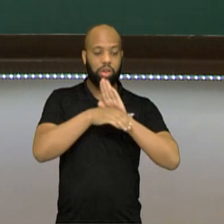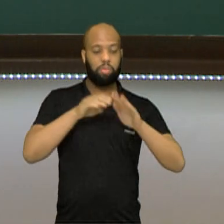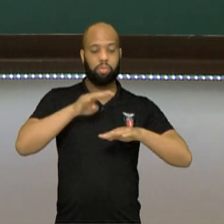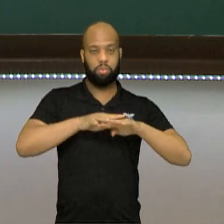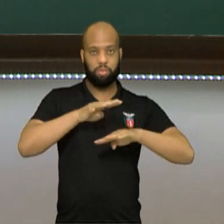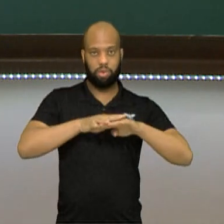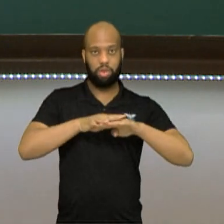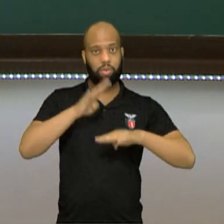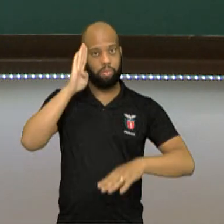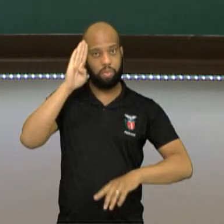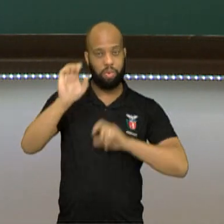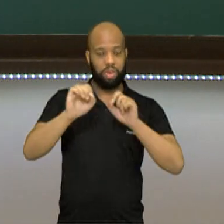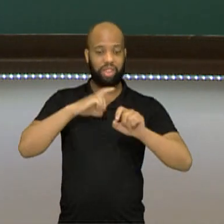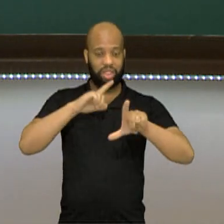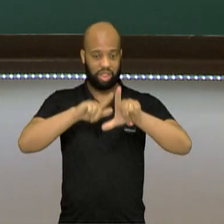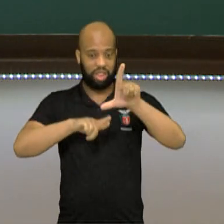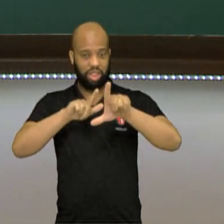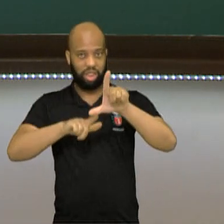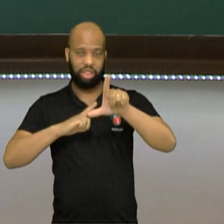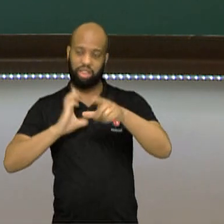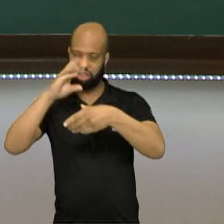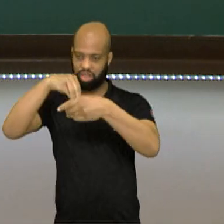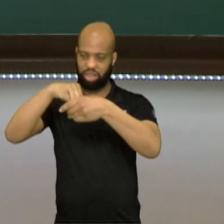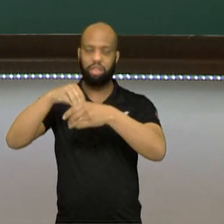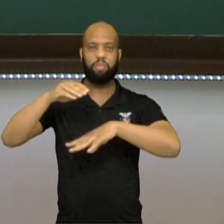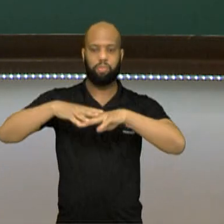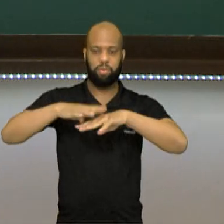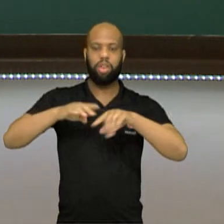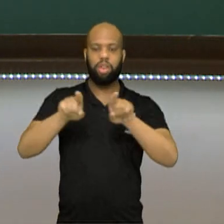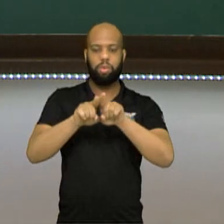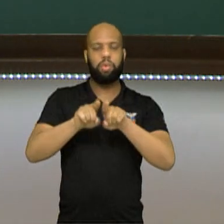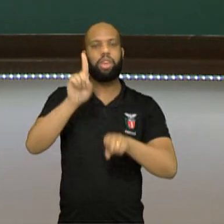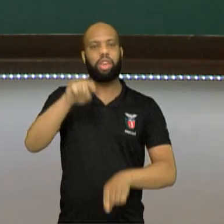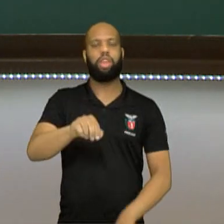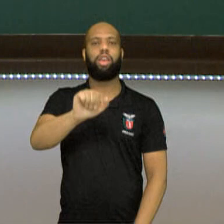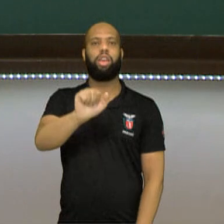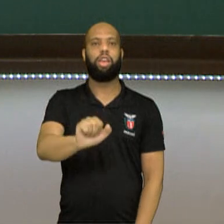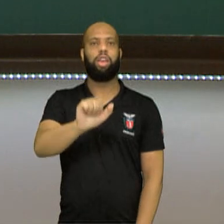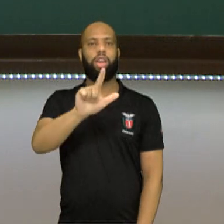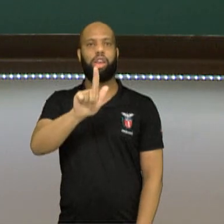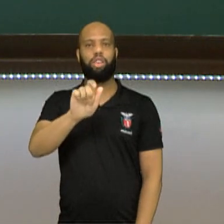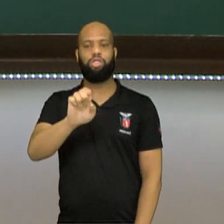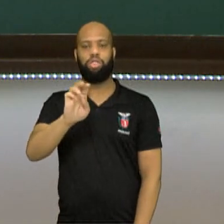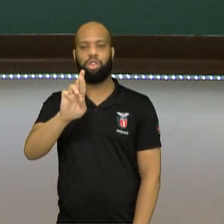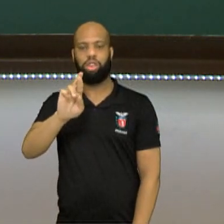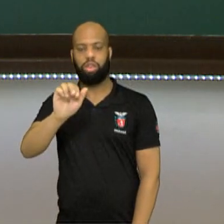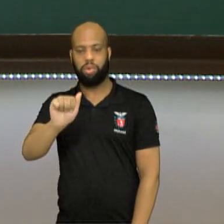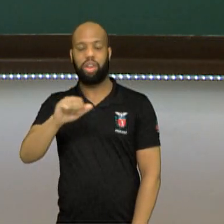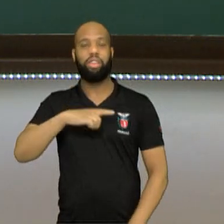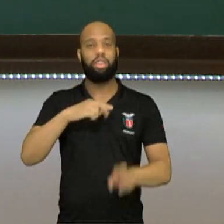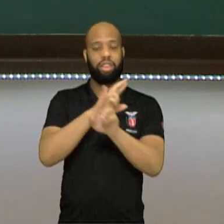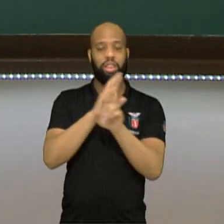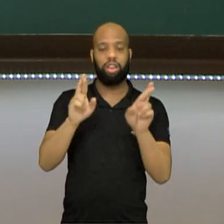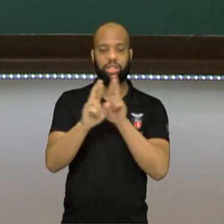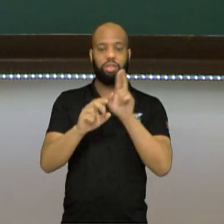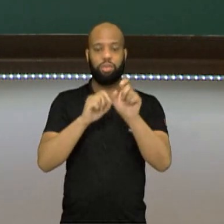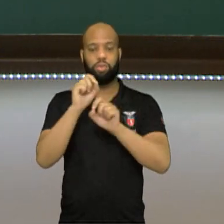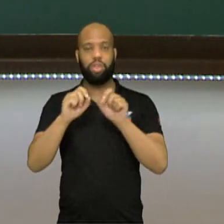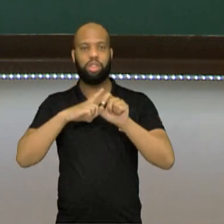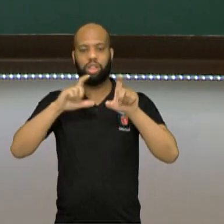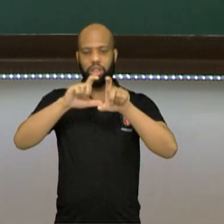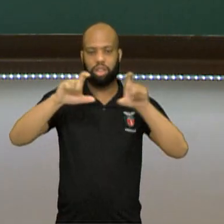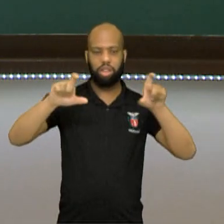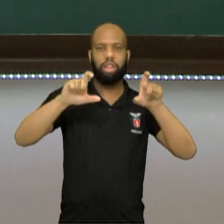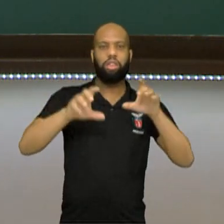nós falamos aí de letras dentro da matemática, que é o estudo da álgebra, né? Fazer essa relação com as